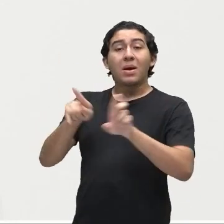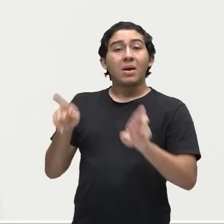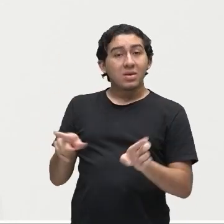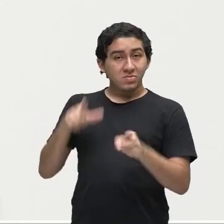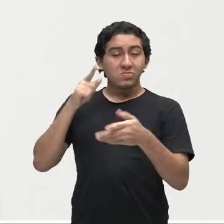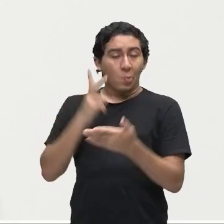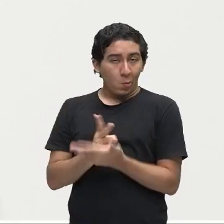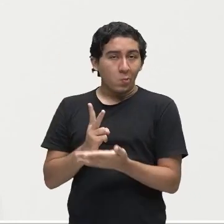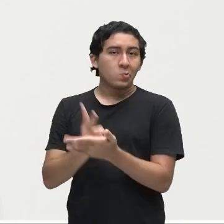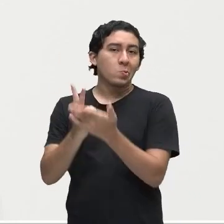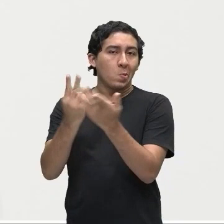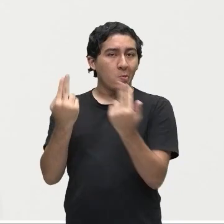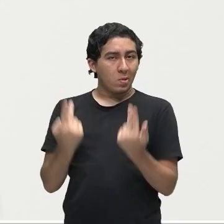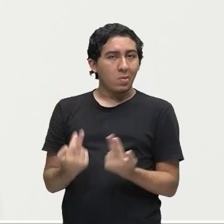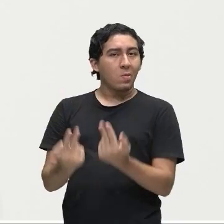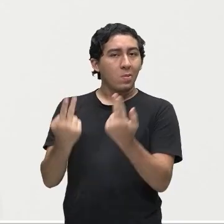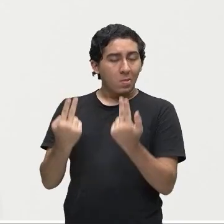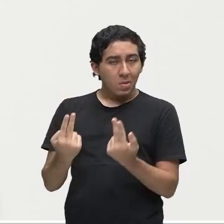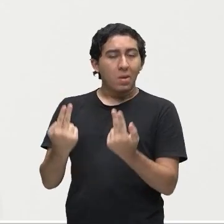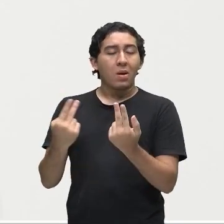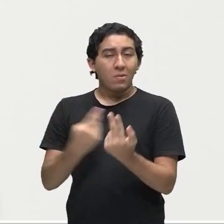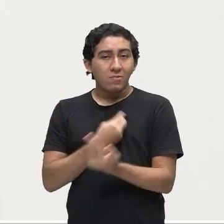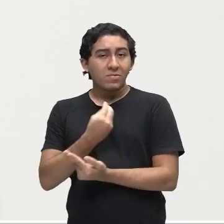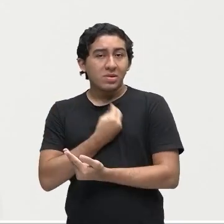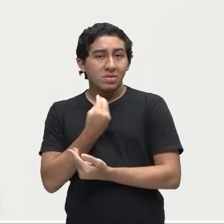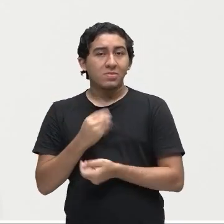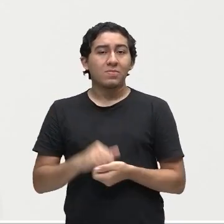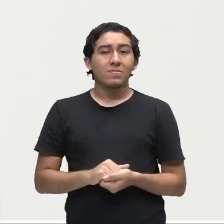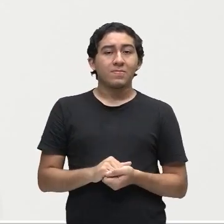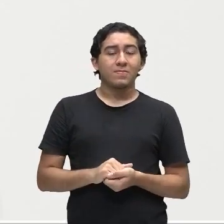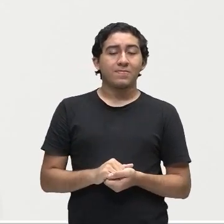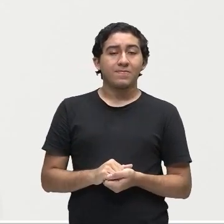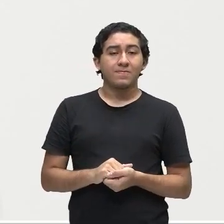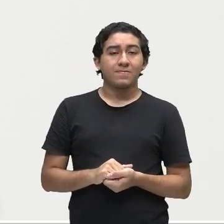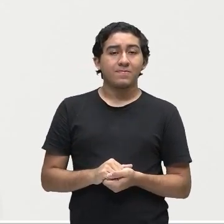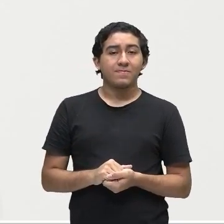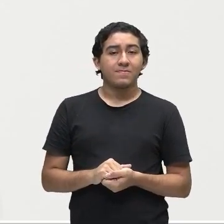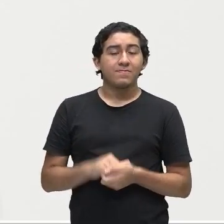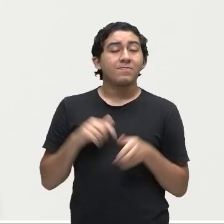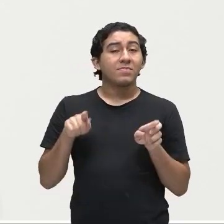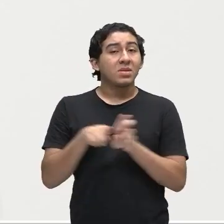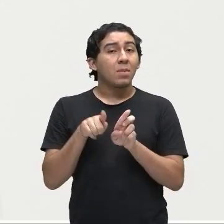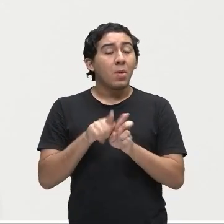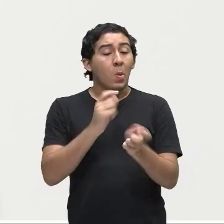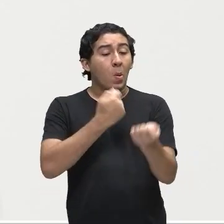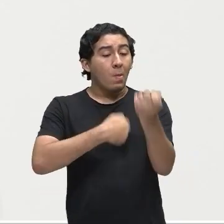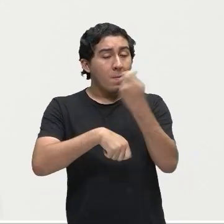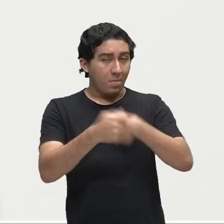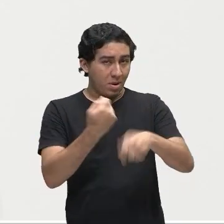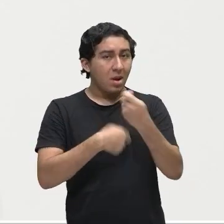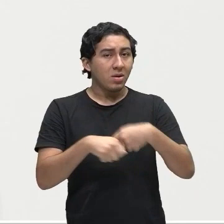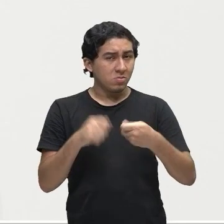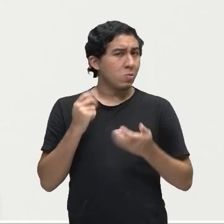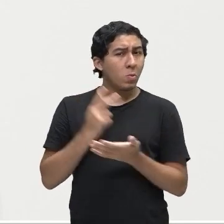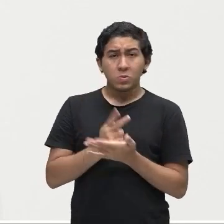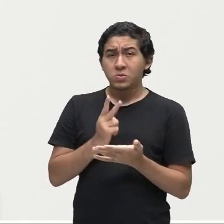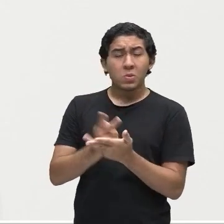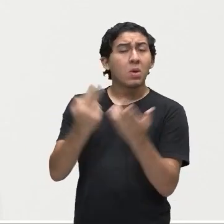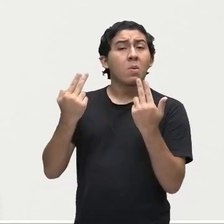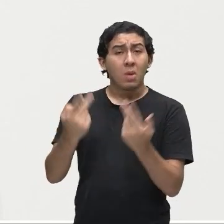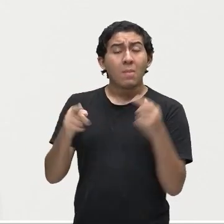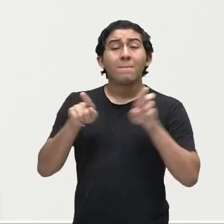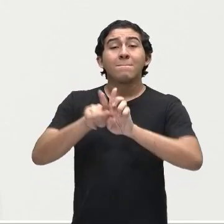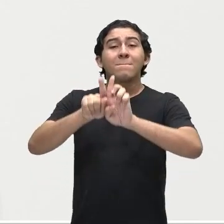permanecer, ainda iriam existir. E o comércio também continuaria existindo, mas de uma